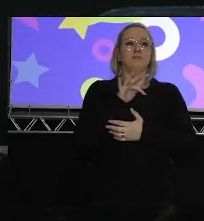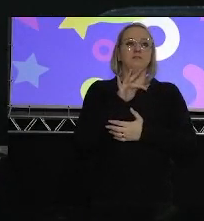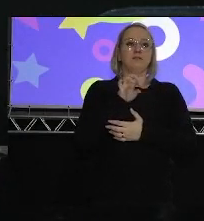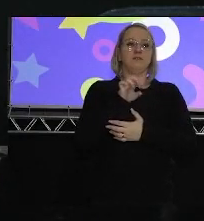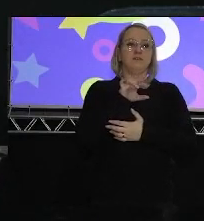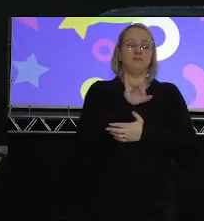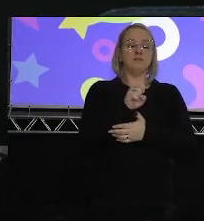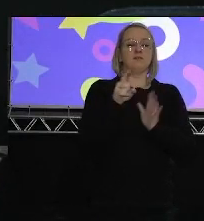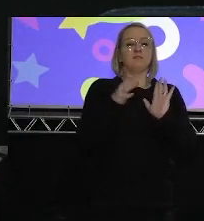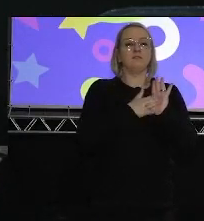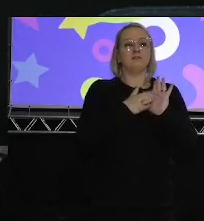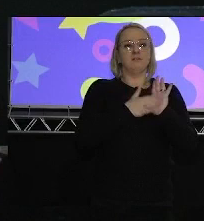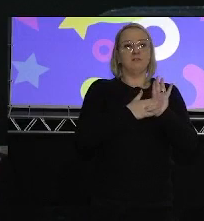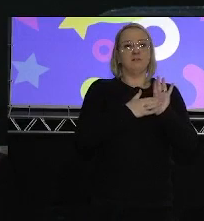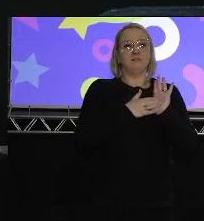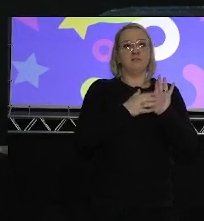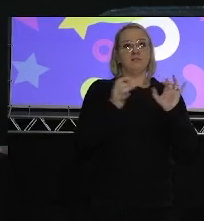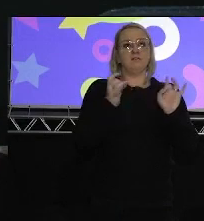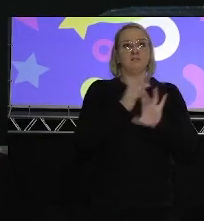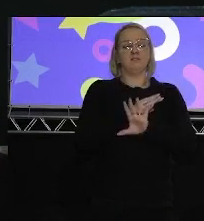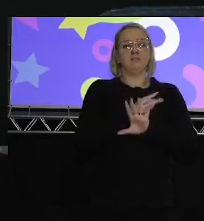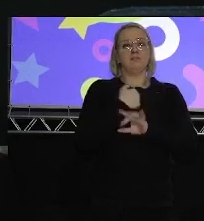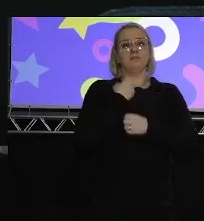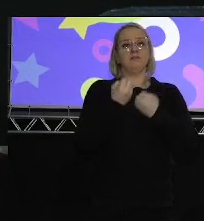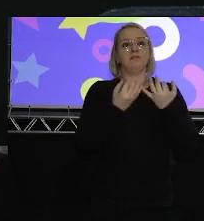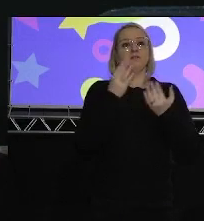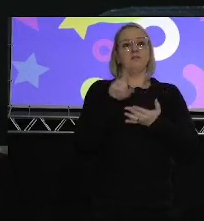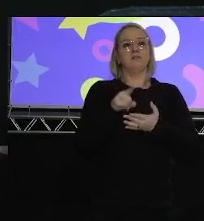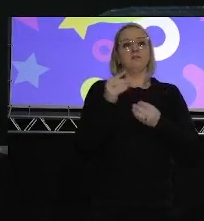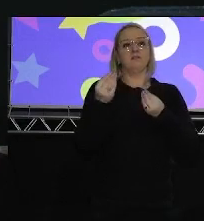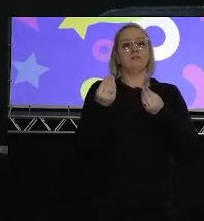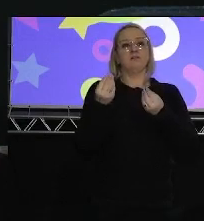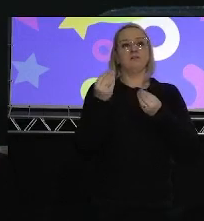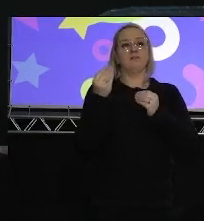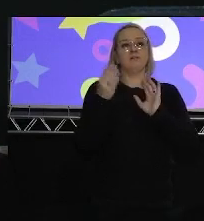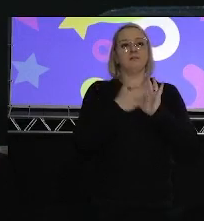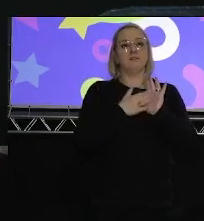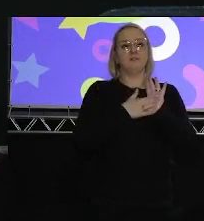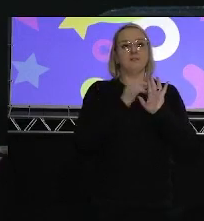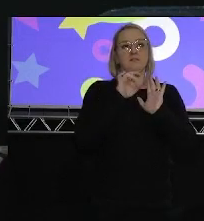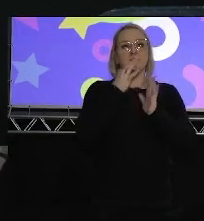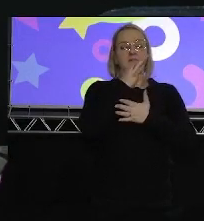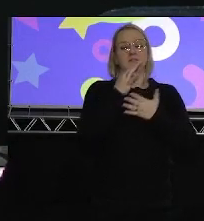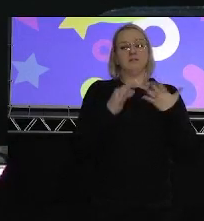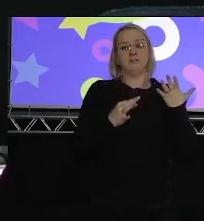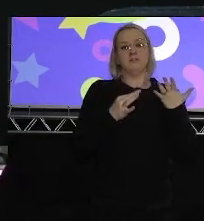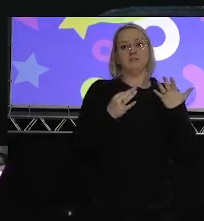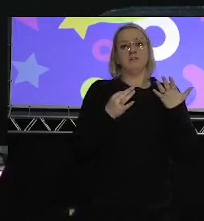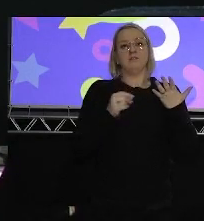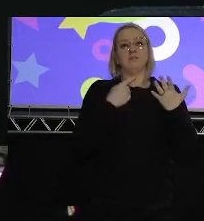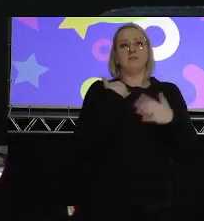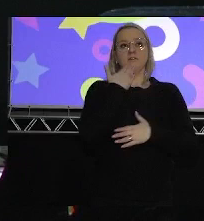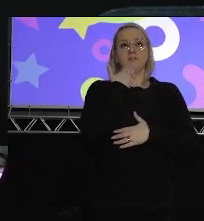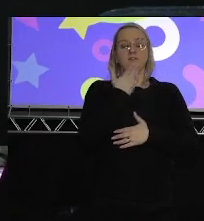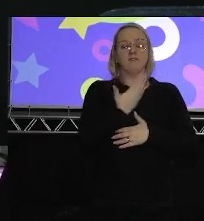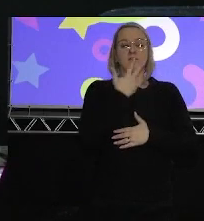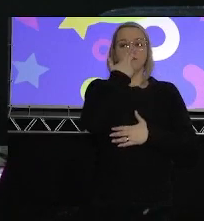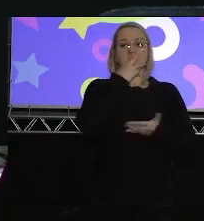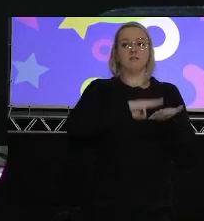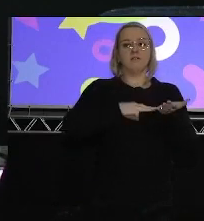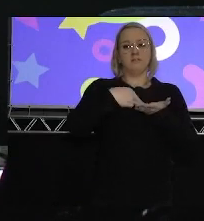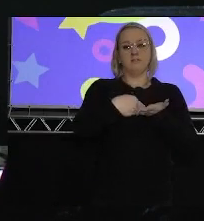submete sua proposta. Como é que é essa proposta? Ah, vai lá e faz uma descrição só? Vai lá, é um pedidinho, tipo pastel?